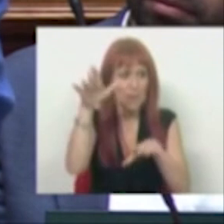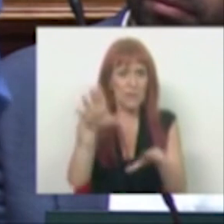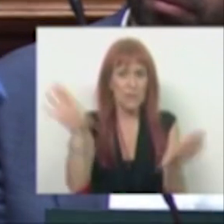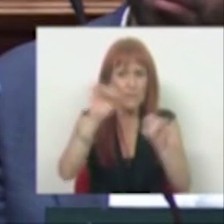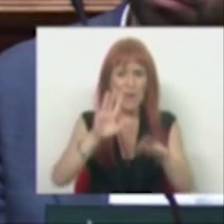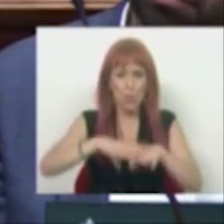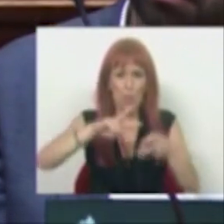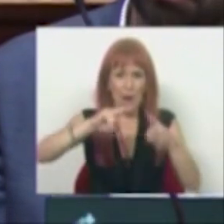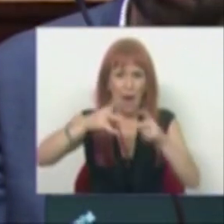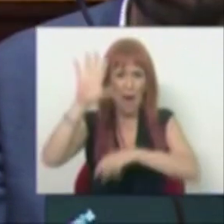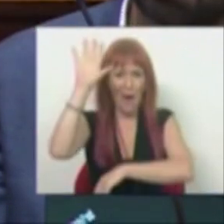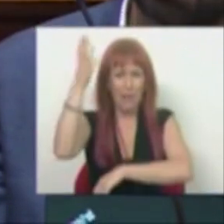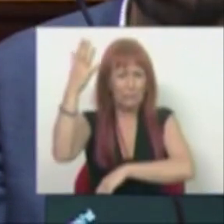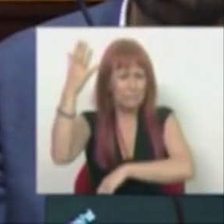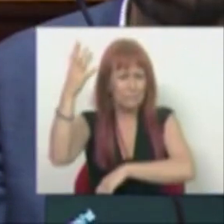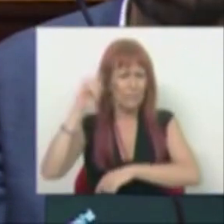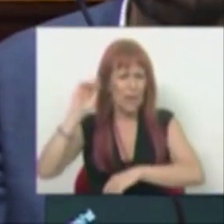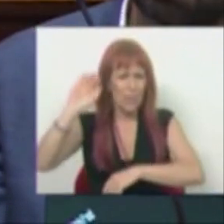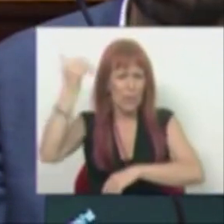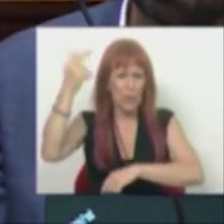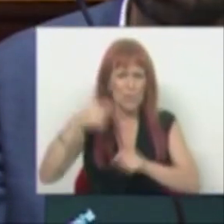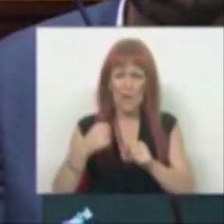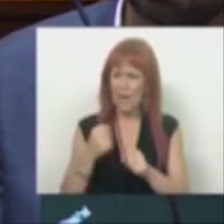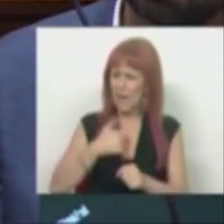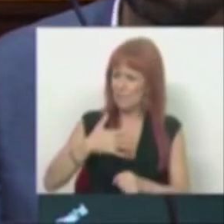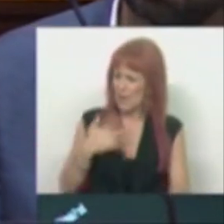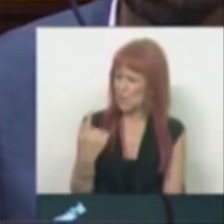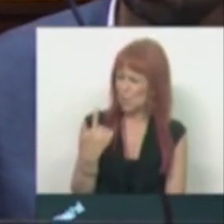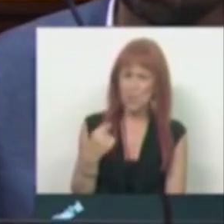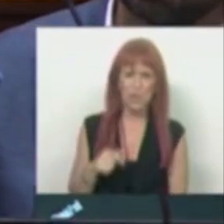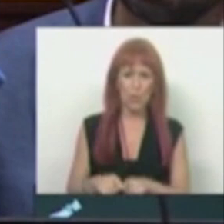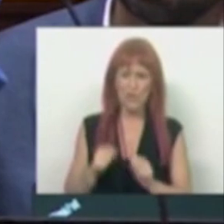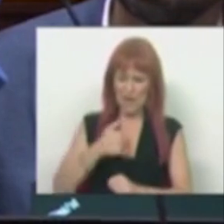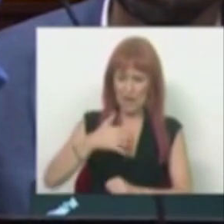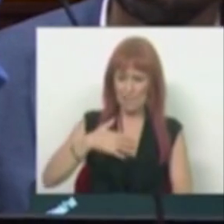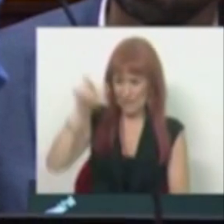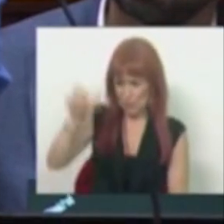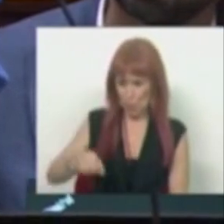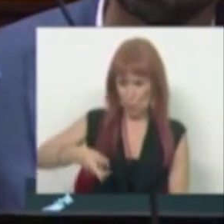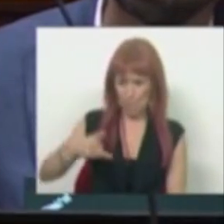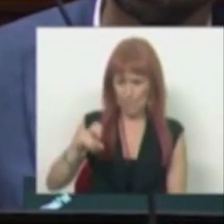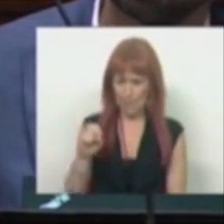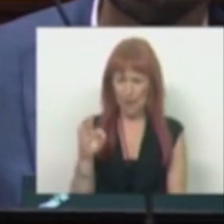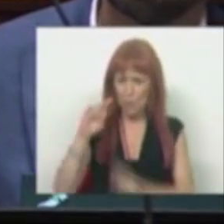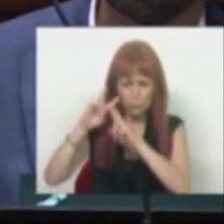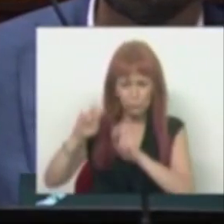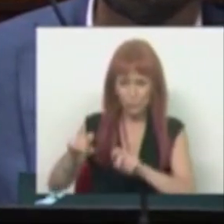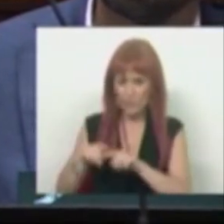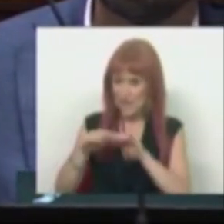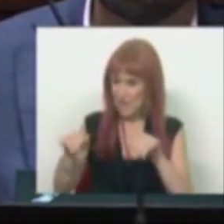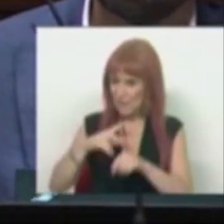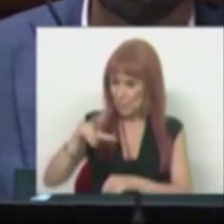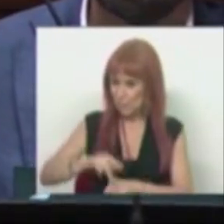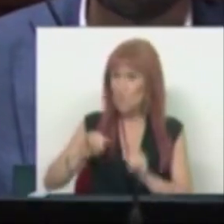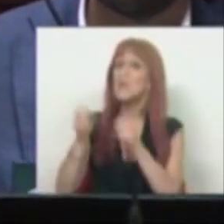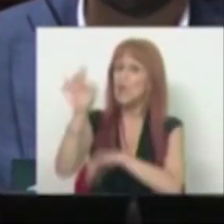às alterações climáticas. Prioridade a uma empresa cujo empresário Mário Ferreira está a ser investigado a nível